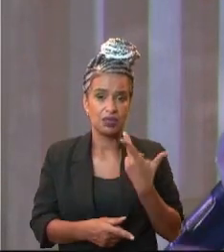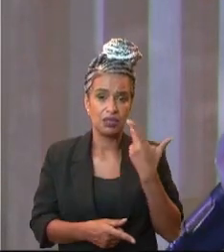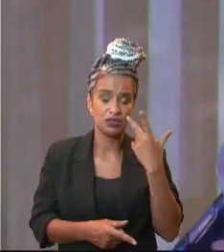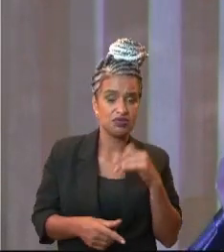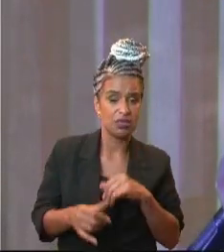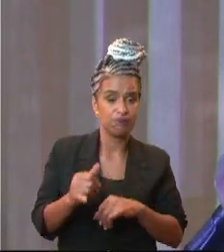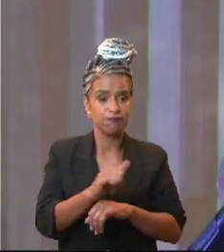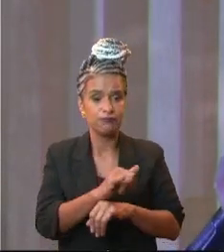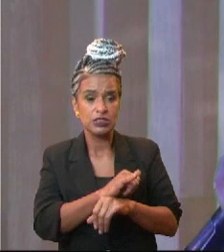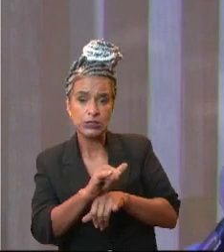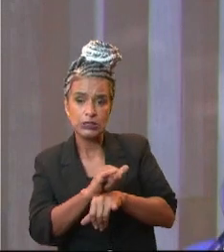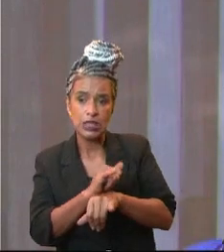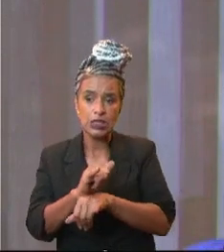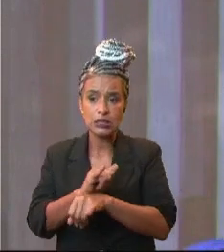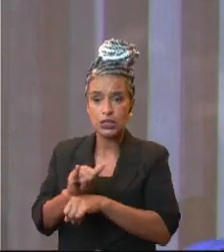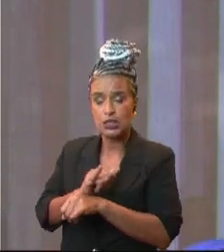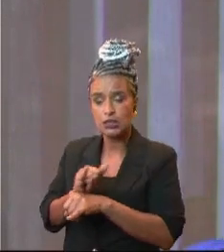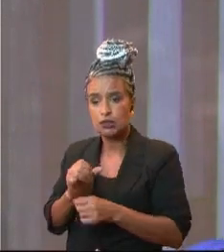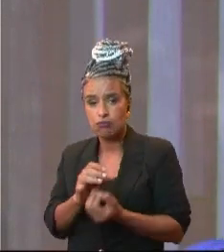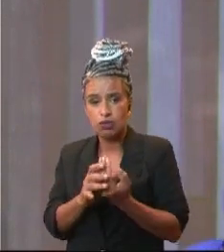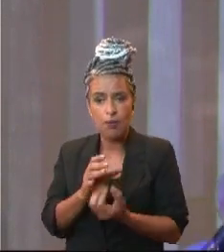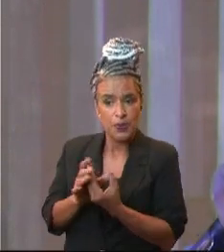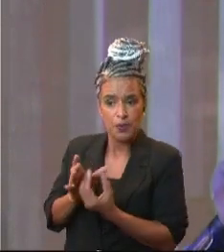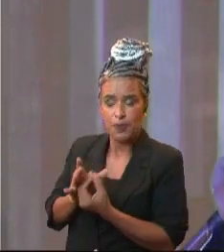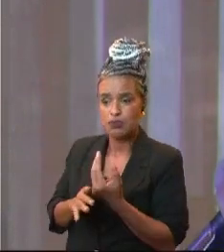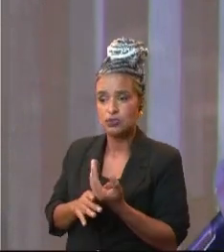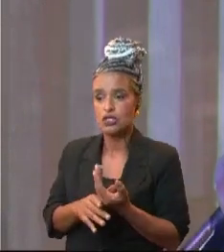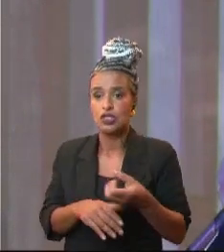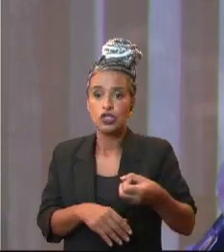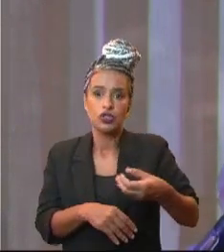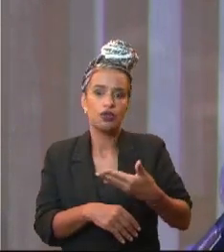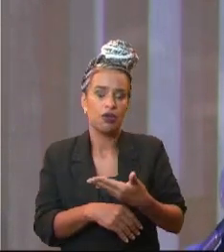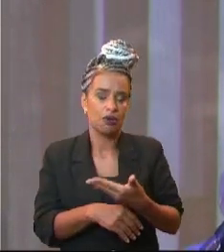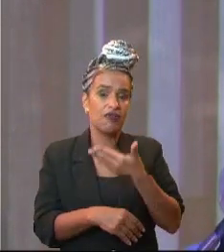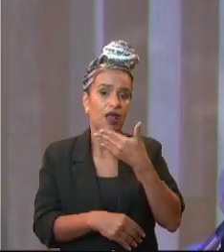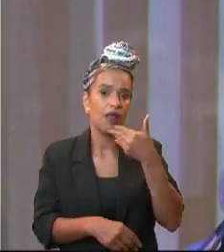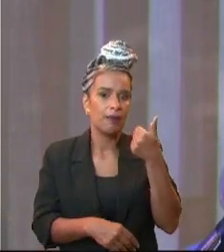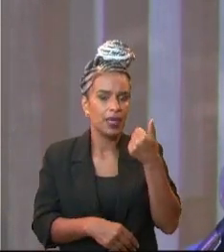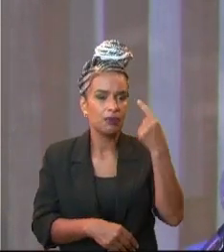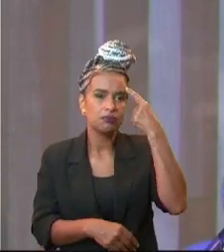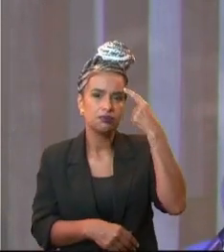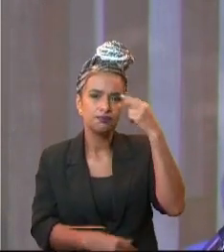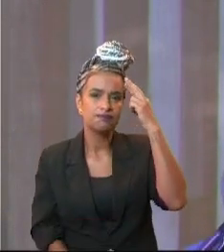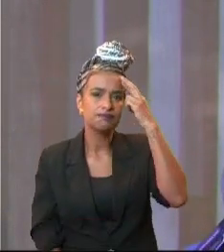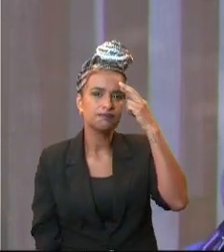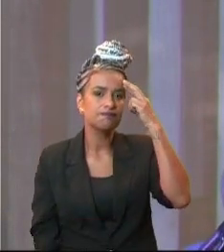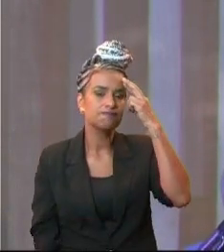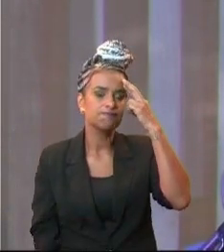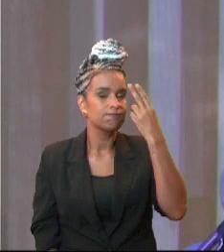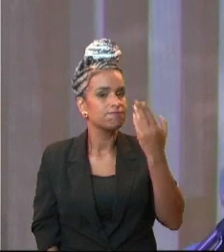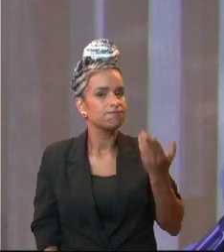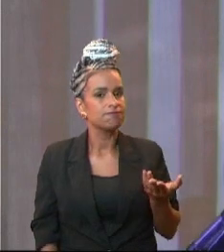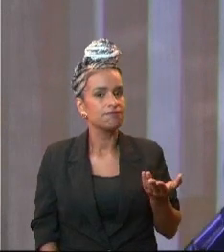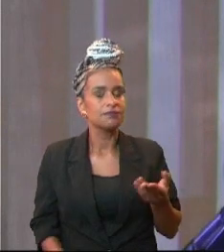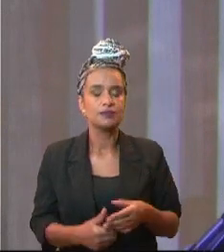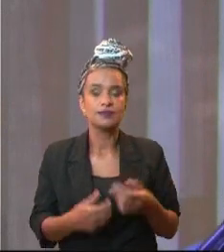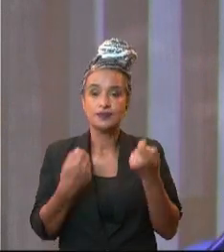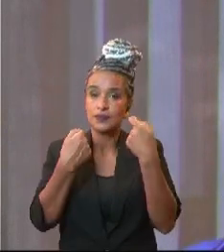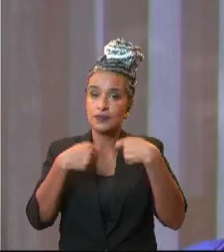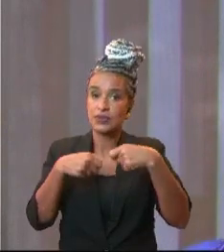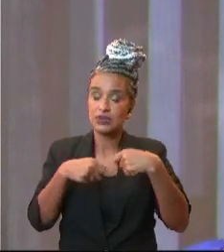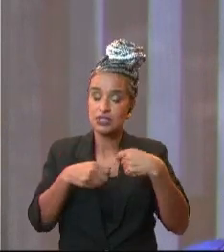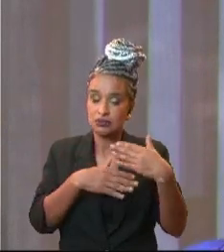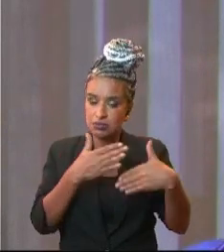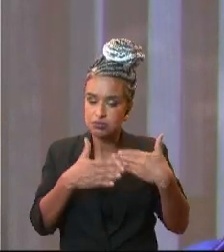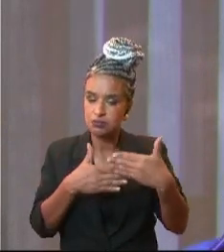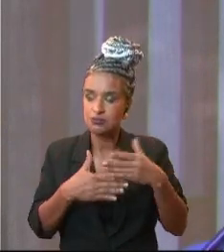buscando alternativas, né? Talvez valesse a pena pensar sobre isso também. Agora, é uma necessidade cada